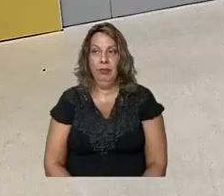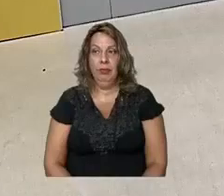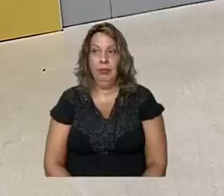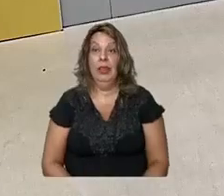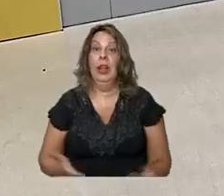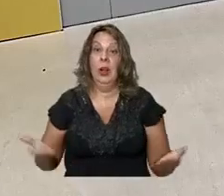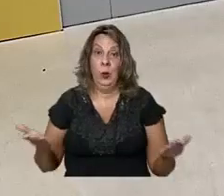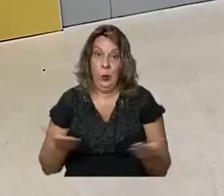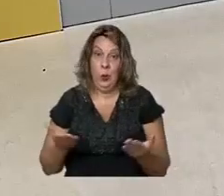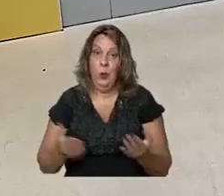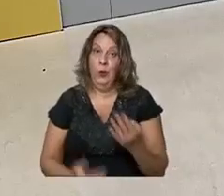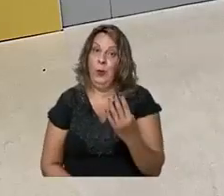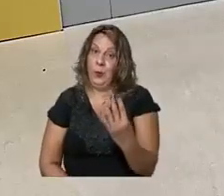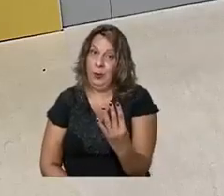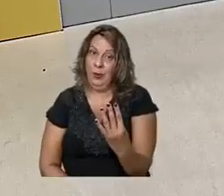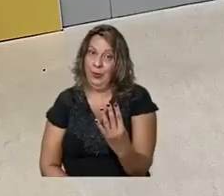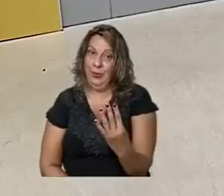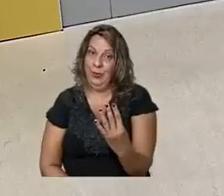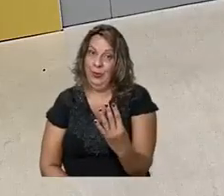Agora 4,